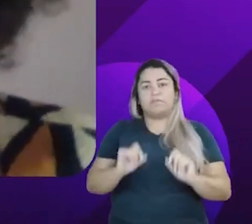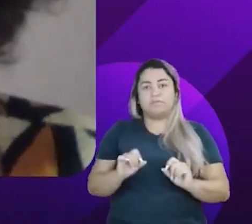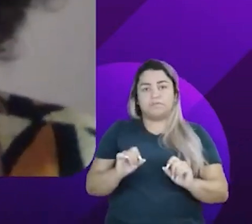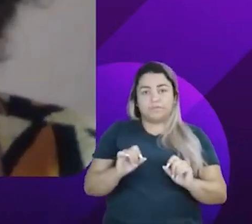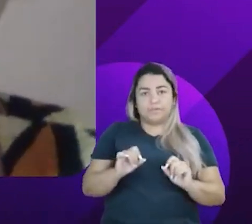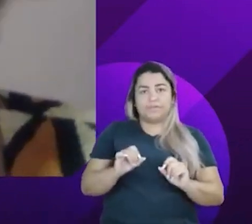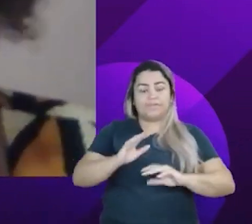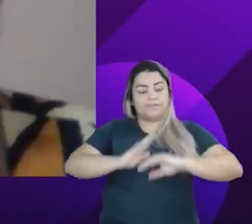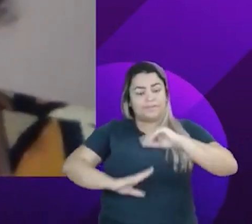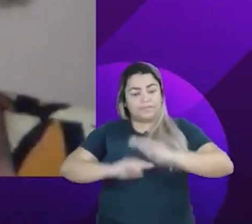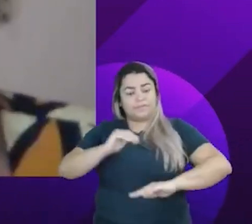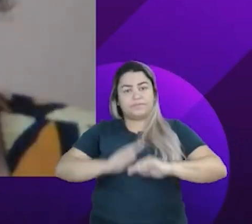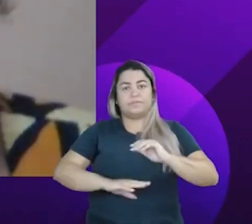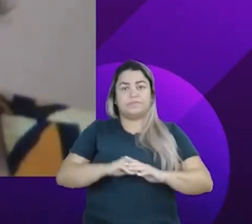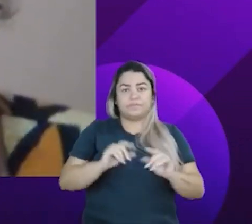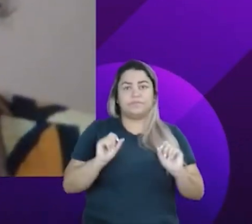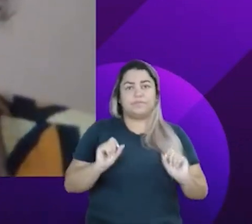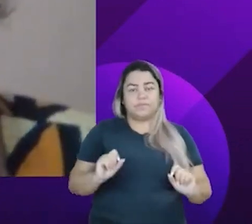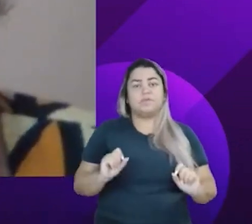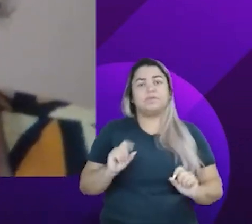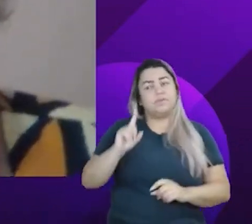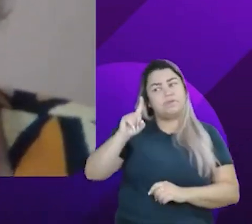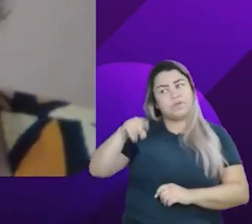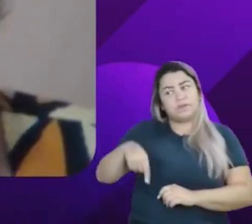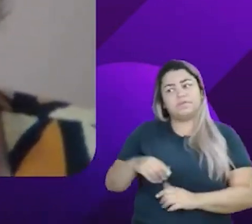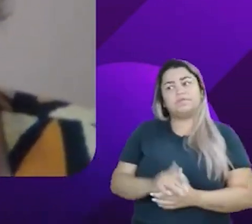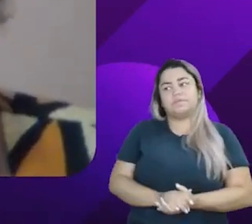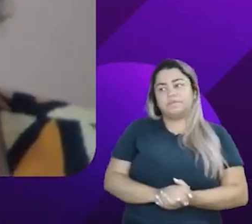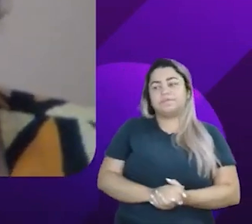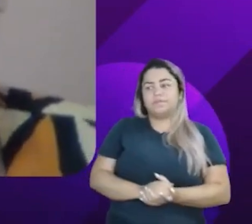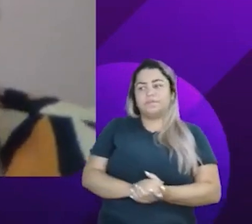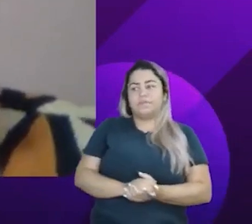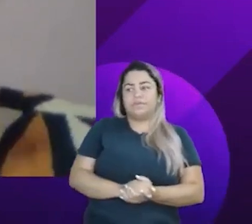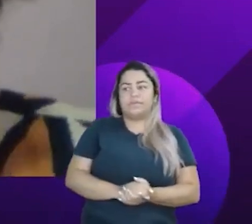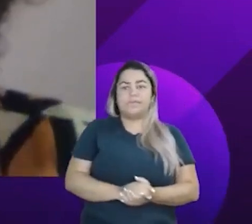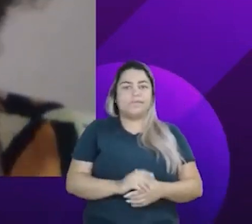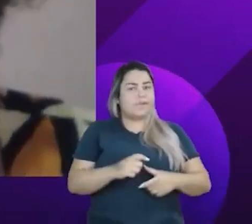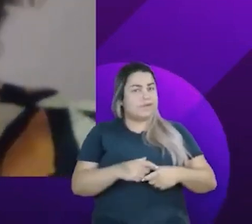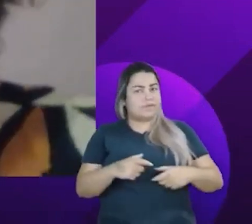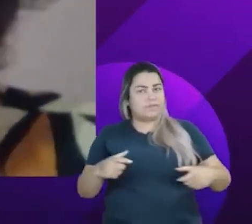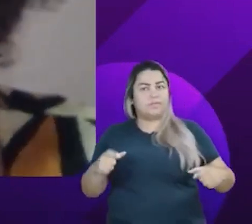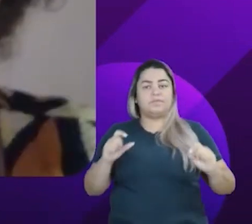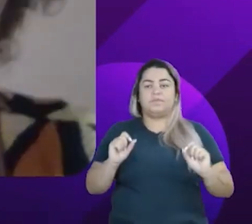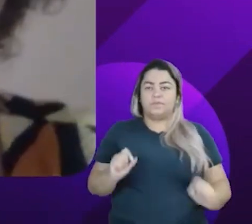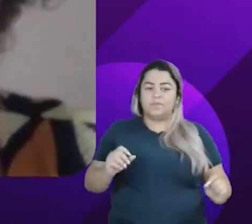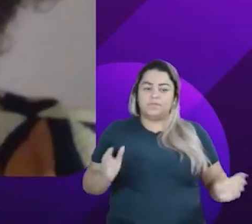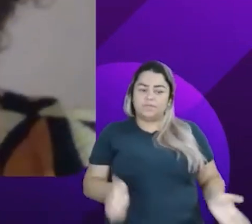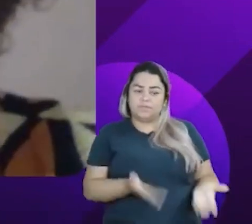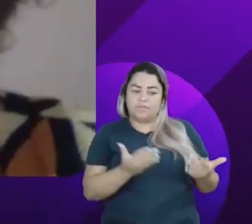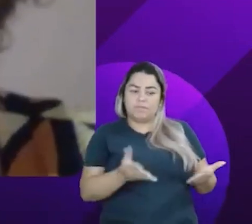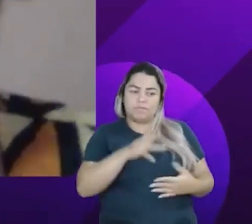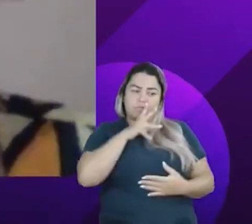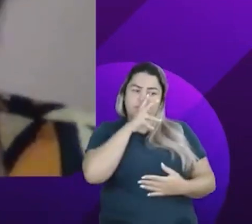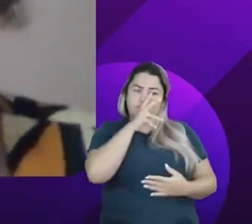nosso protagonismo, evidentemente que é de ampliar, de fortalecer cada